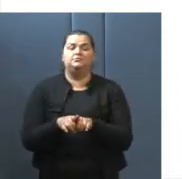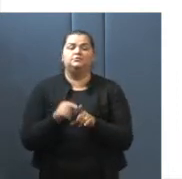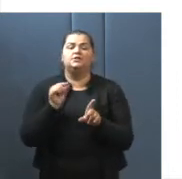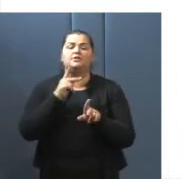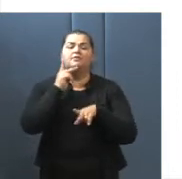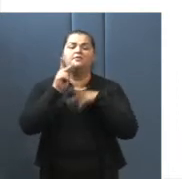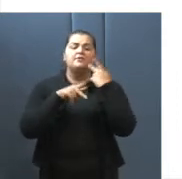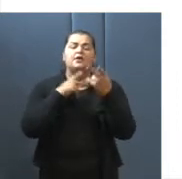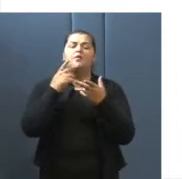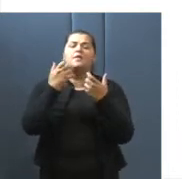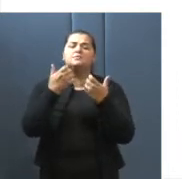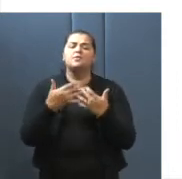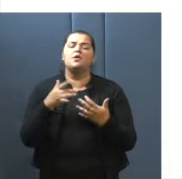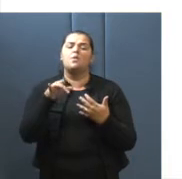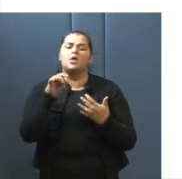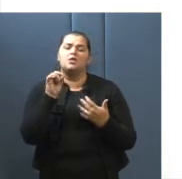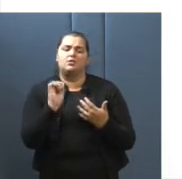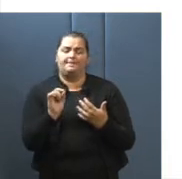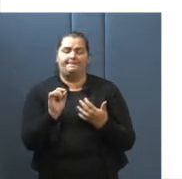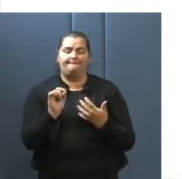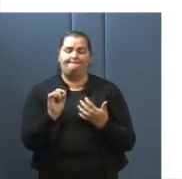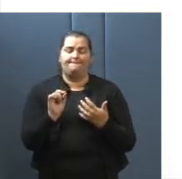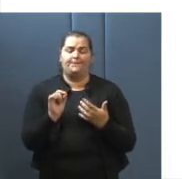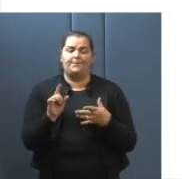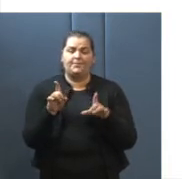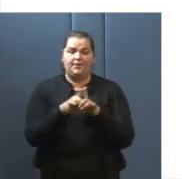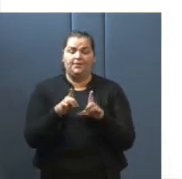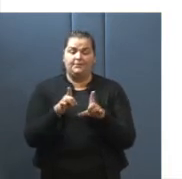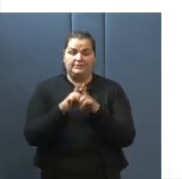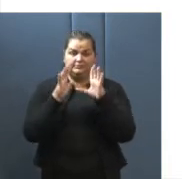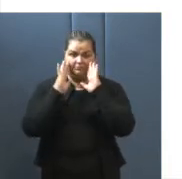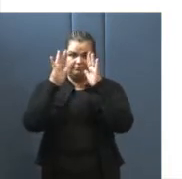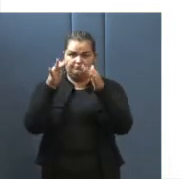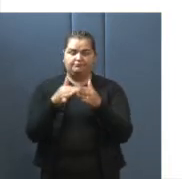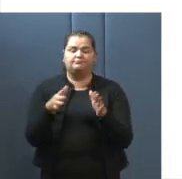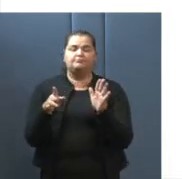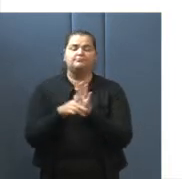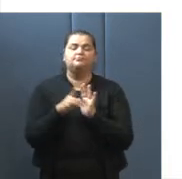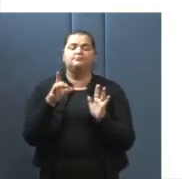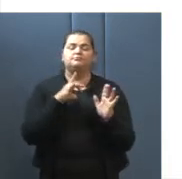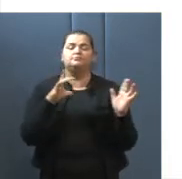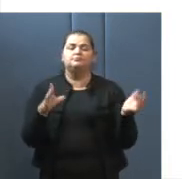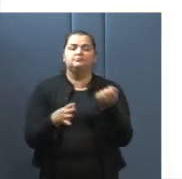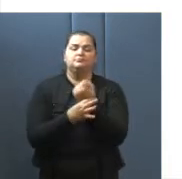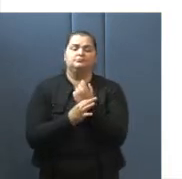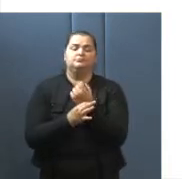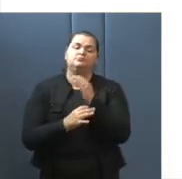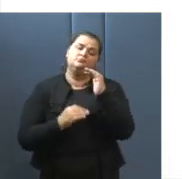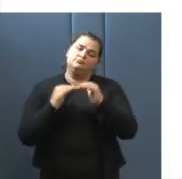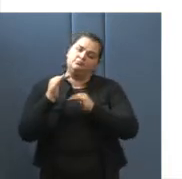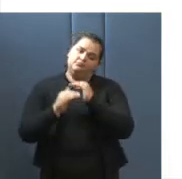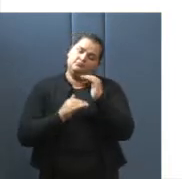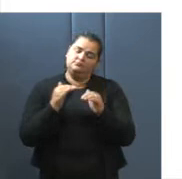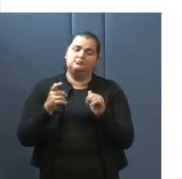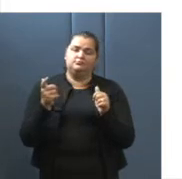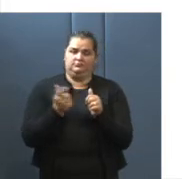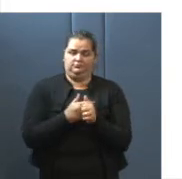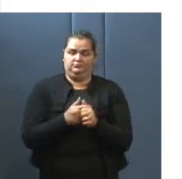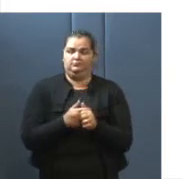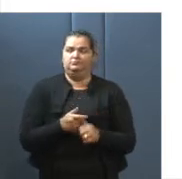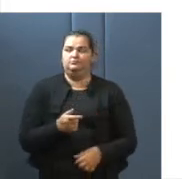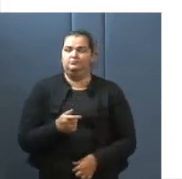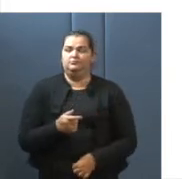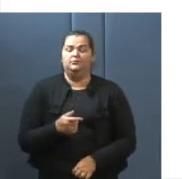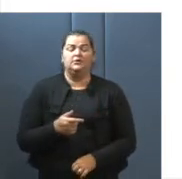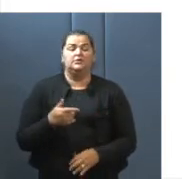clube volta-se agora para outras ferramentas que garantam sustentabilidade de dívida no longo